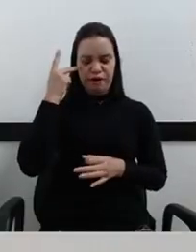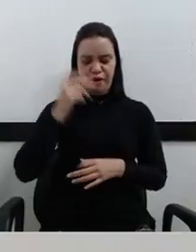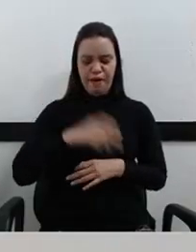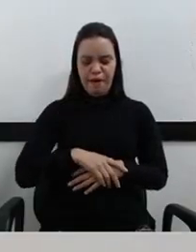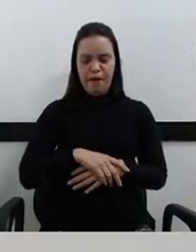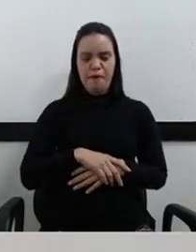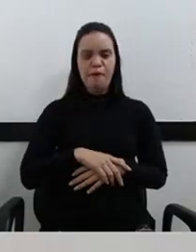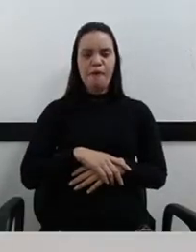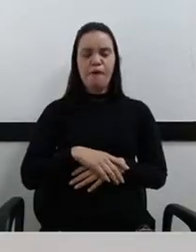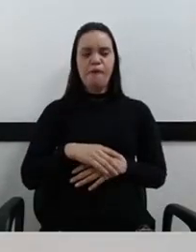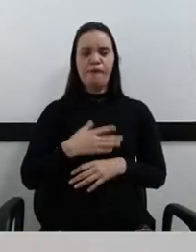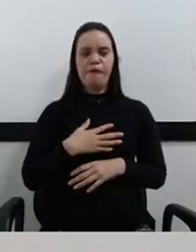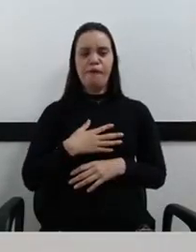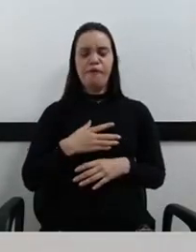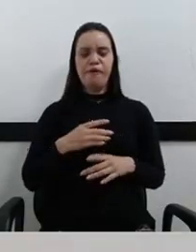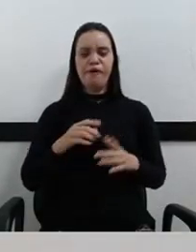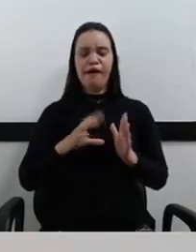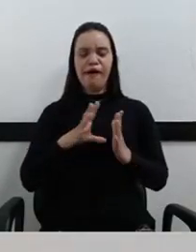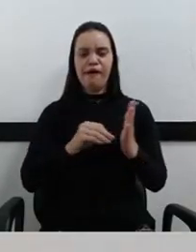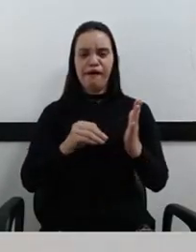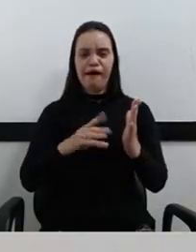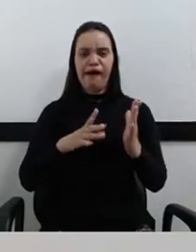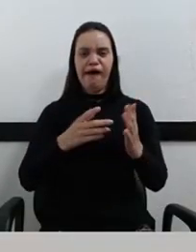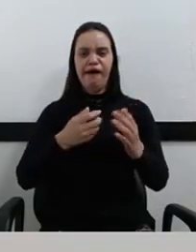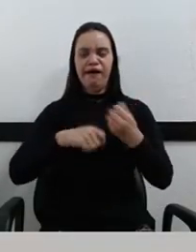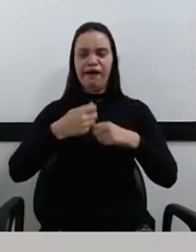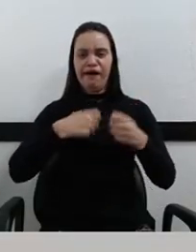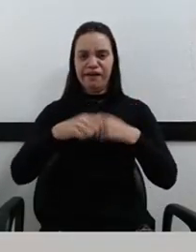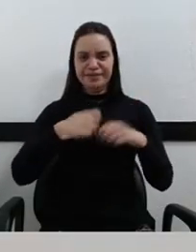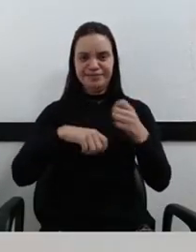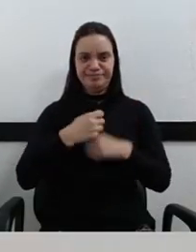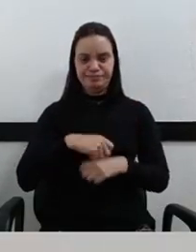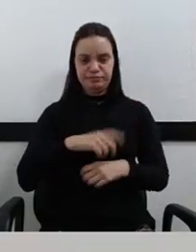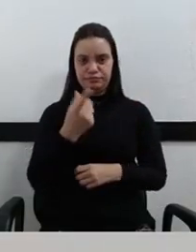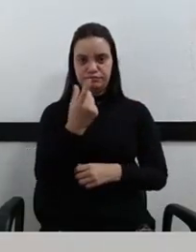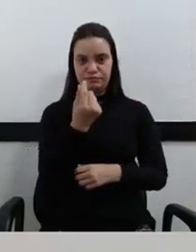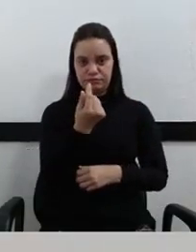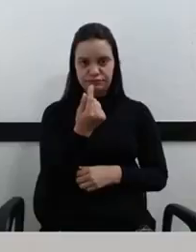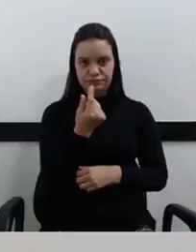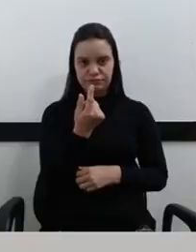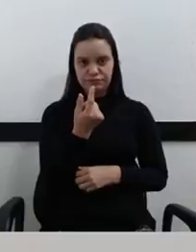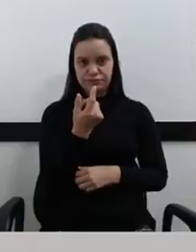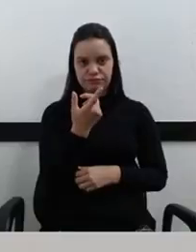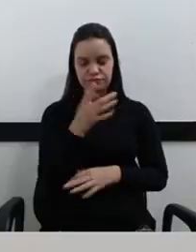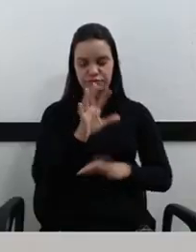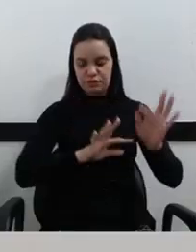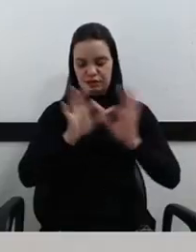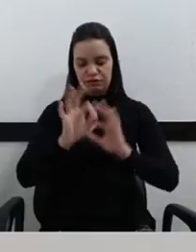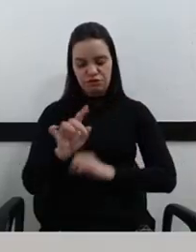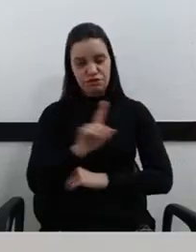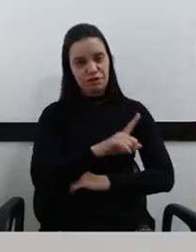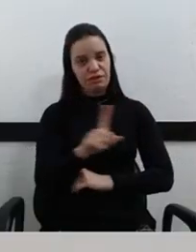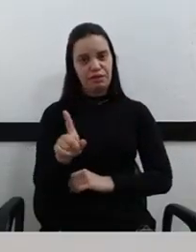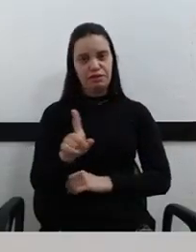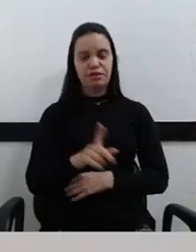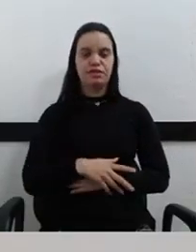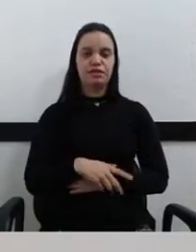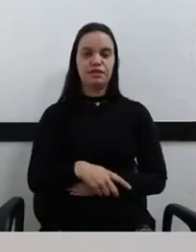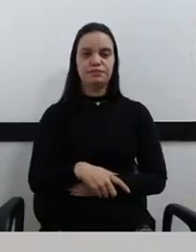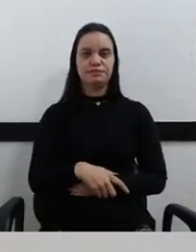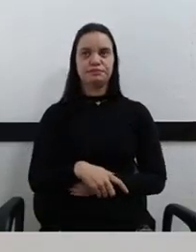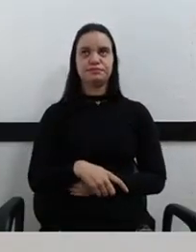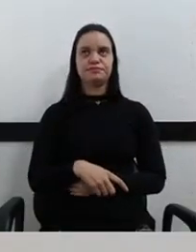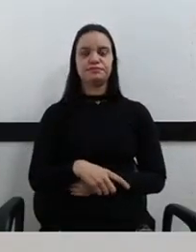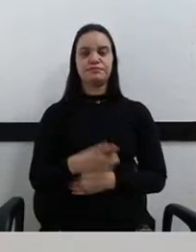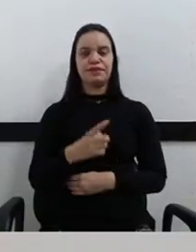que esta PEC, tal como está, não trará a economia financeira almejada. Mas isso também não nos cabe. Eu disse há pouco para a conselheira